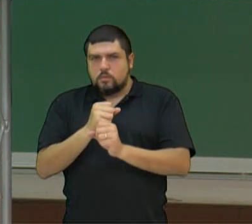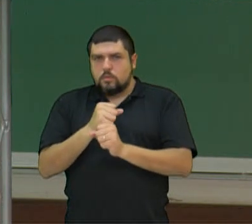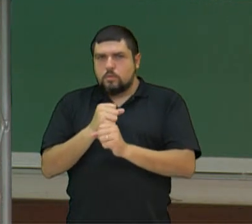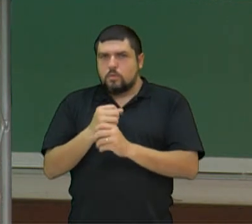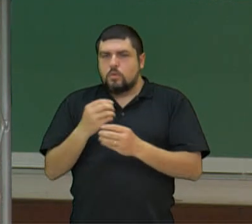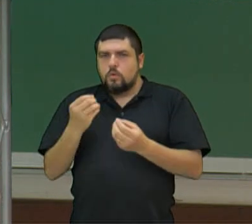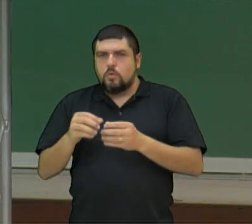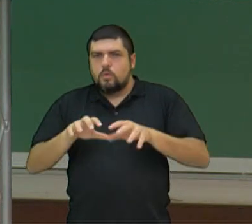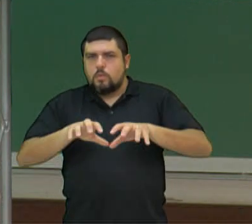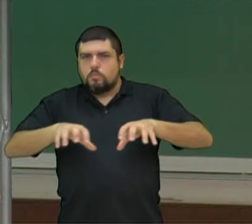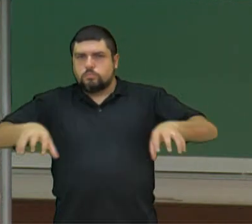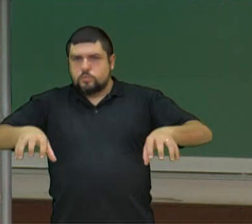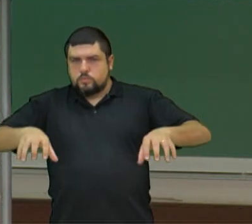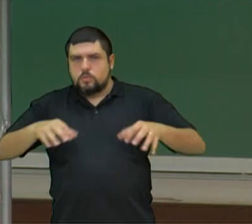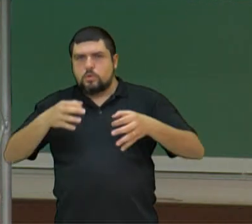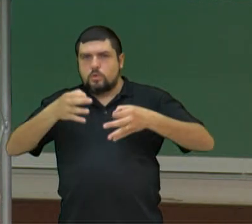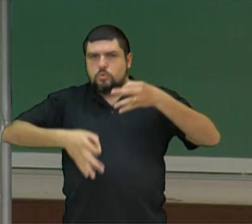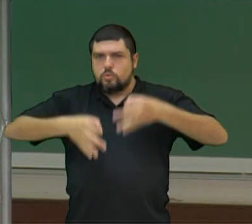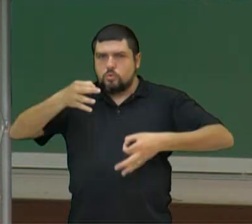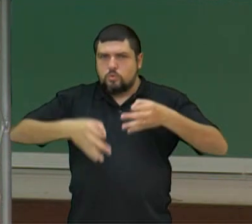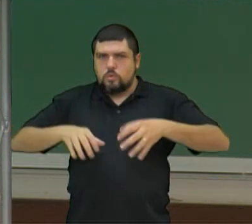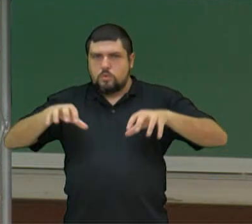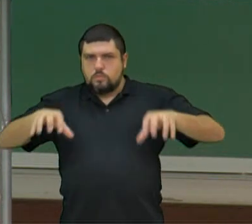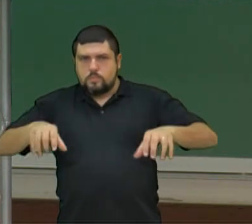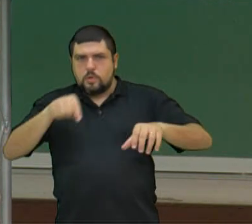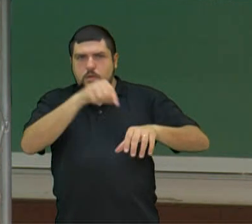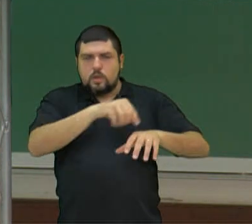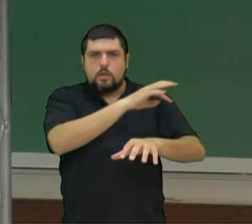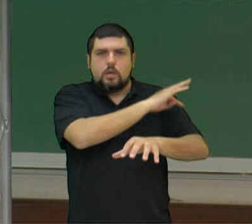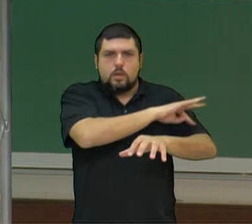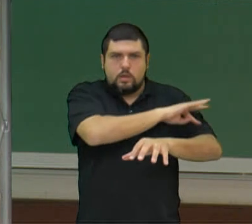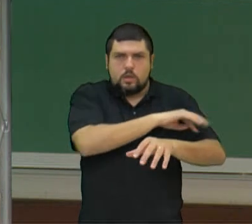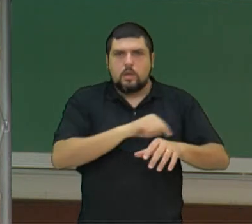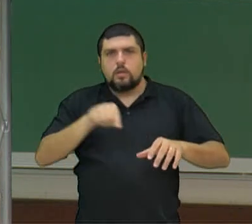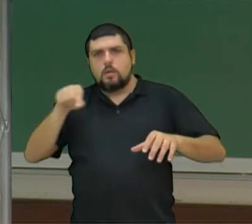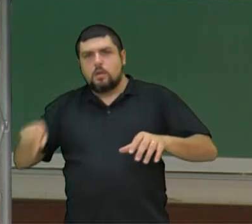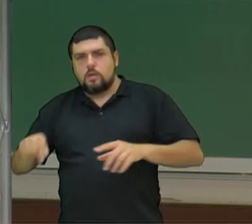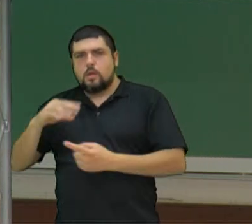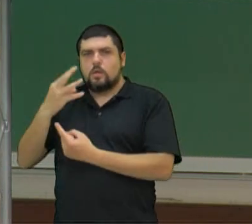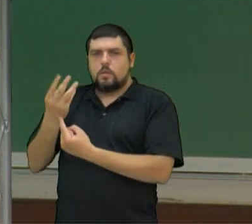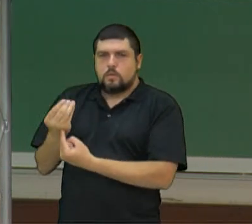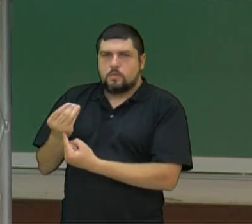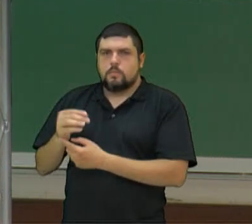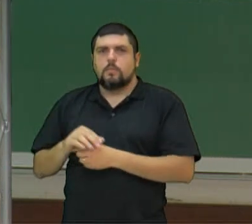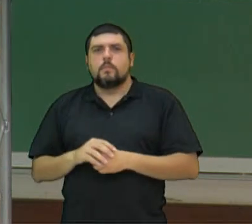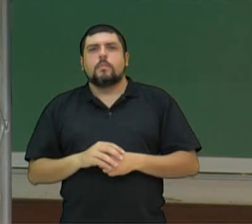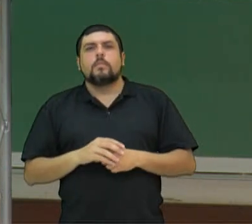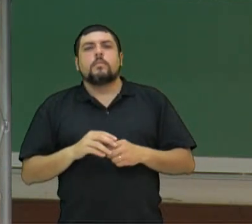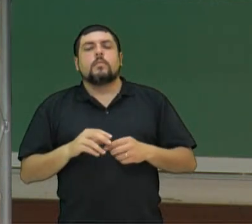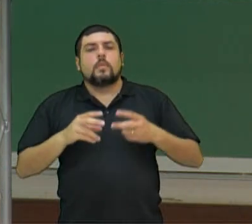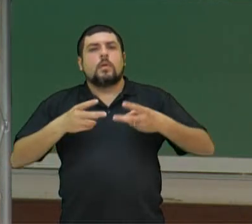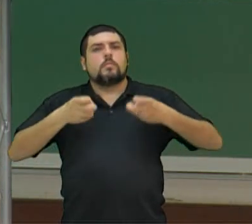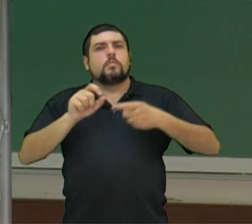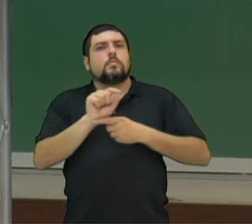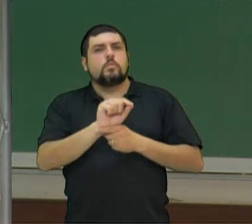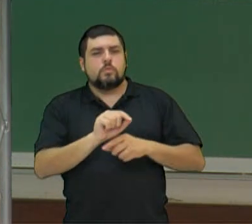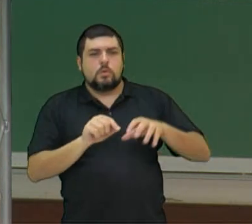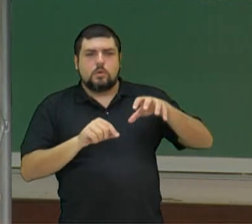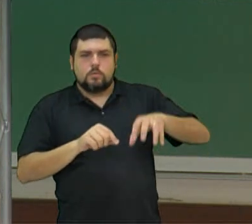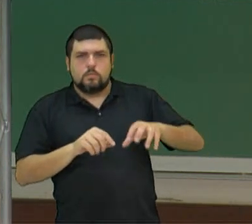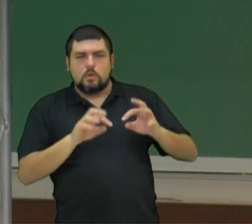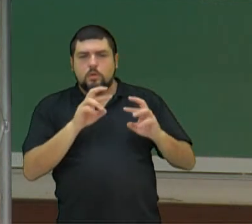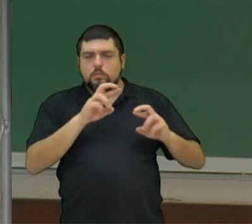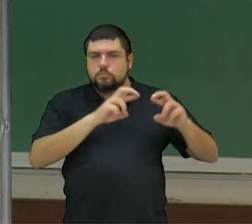são compostas por duas bancadas de juízes, a técnica e a artística, né? Nós vimos que elas são avaliadas tanto